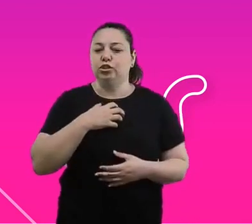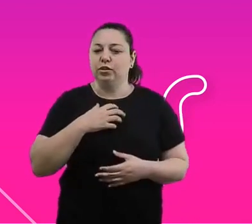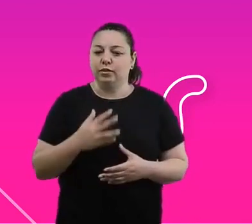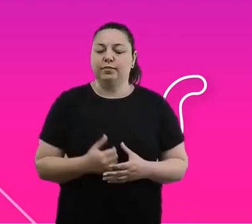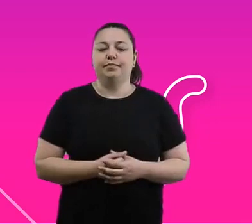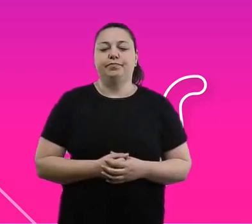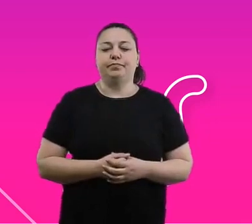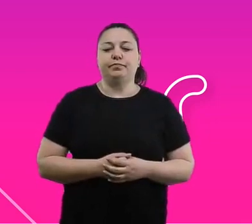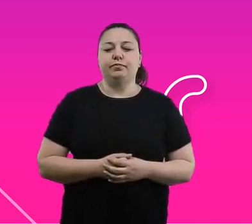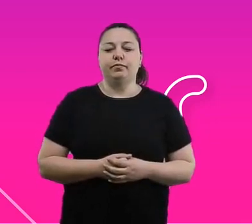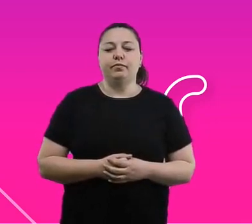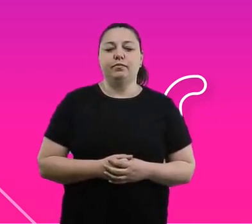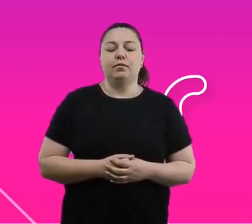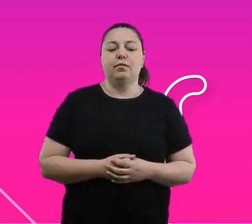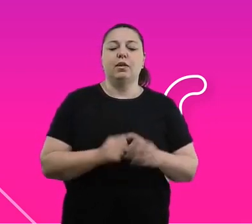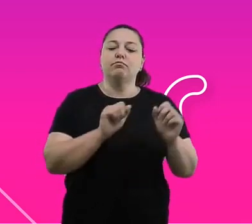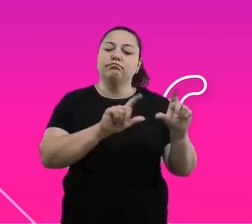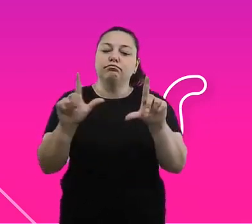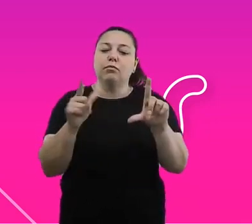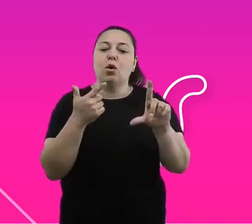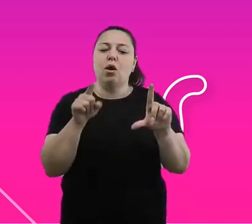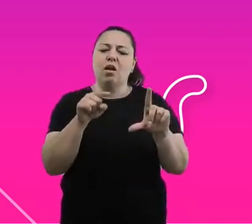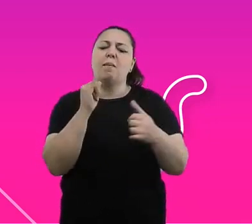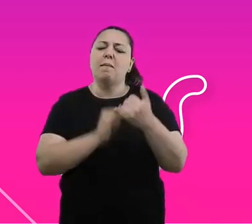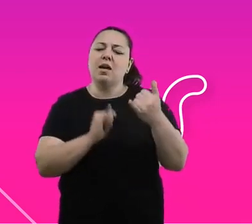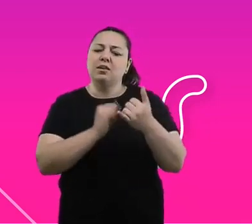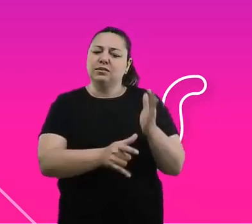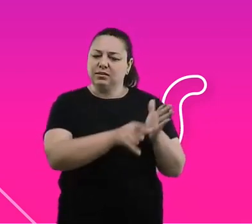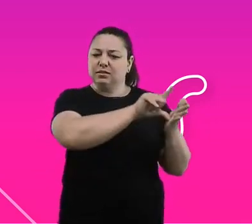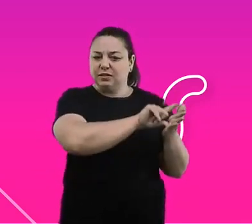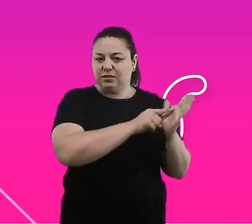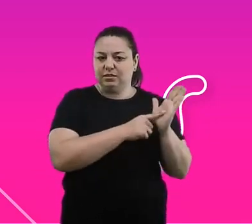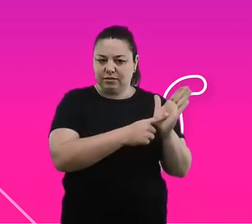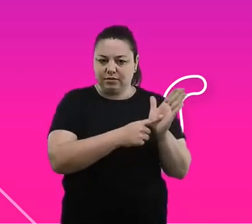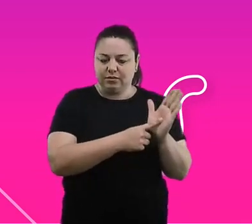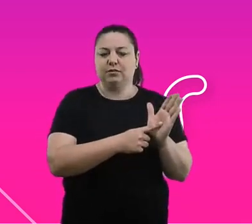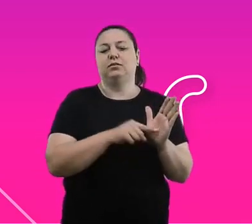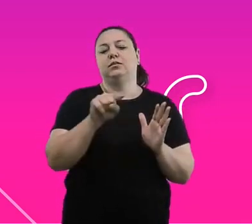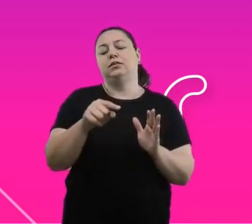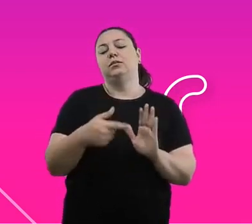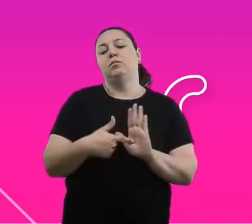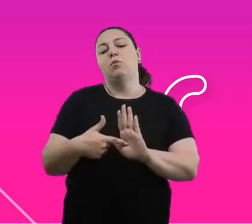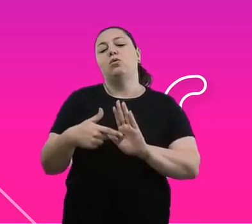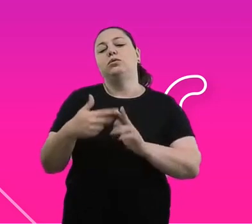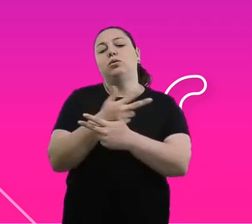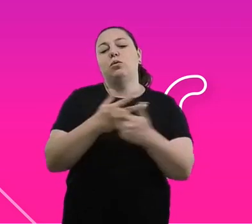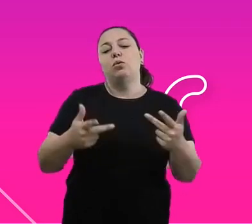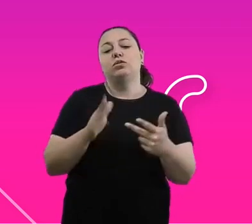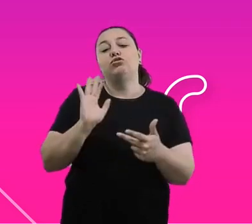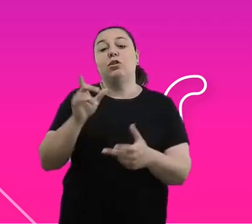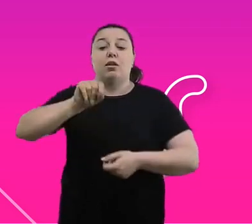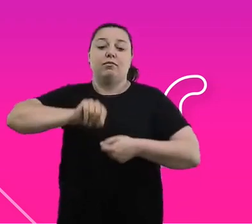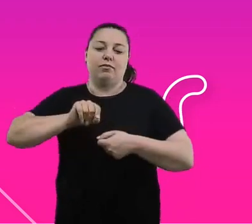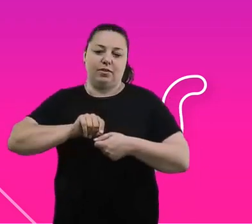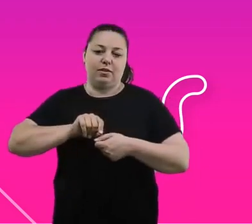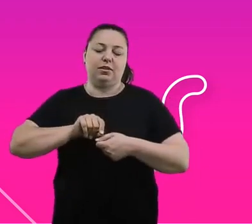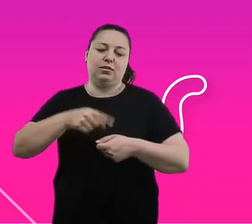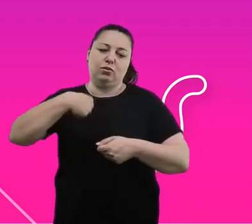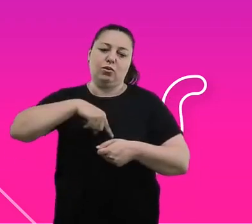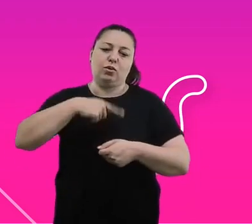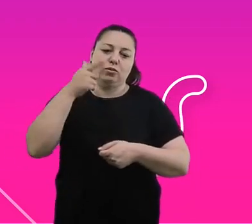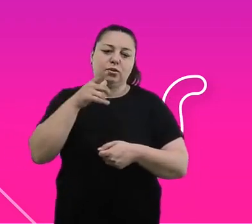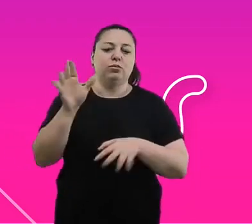semelhante à anterior, mas mostra o que de fato foi executado, e conseguimos fazer uma crítica em cima disso. No exemplo,